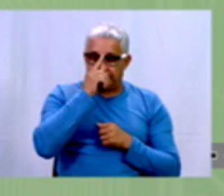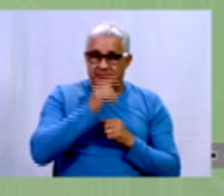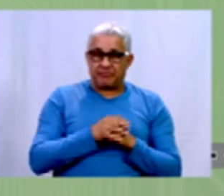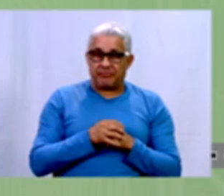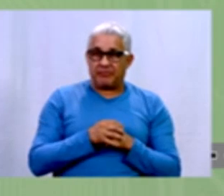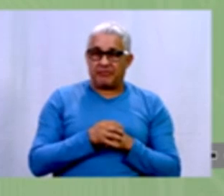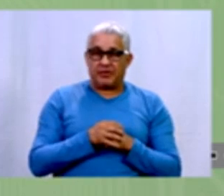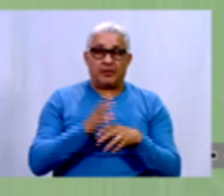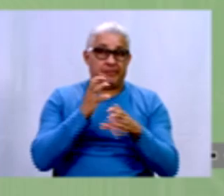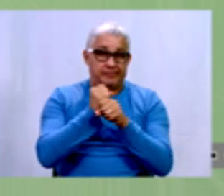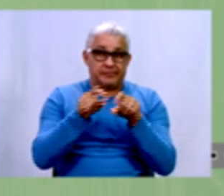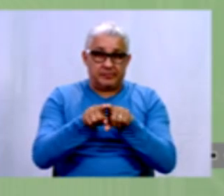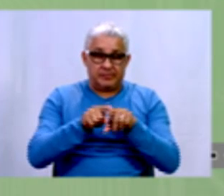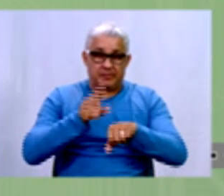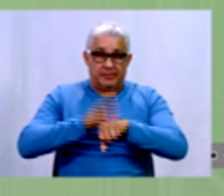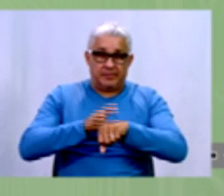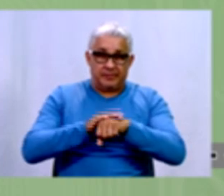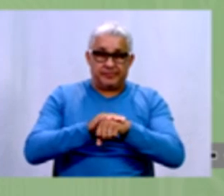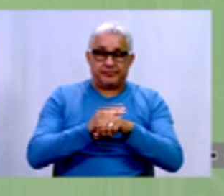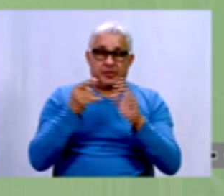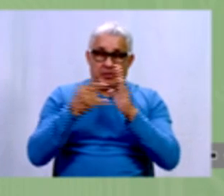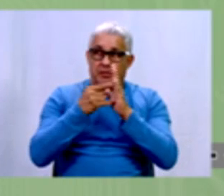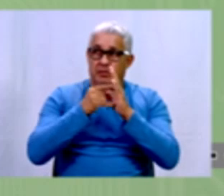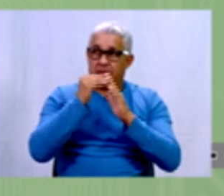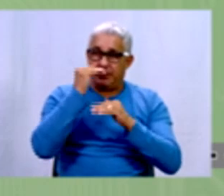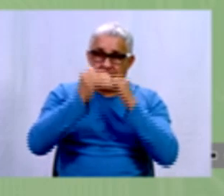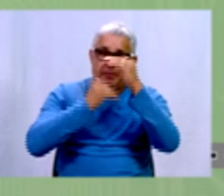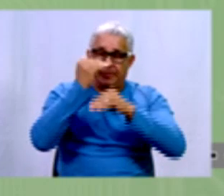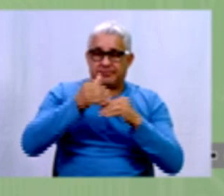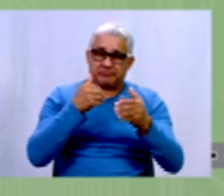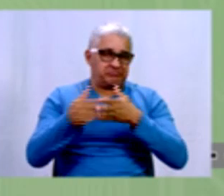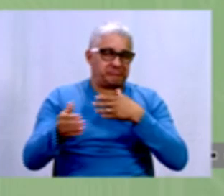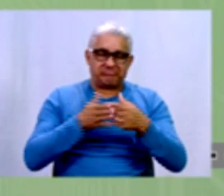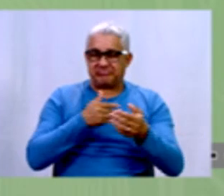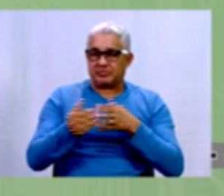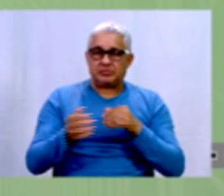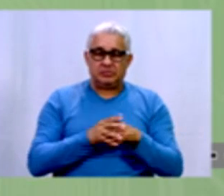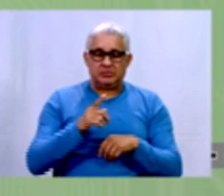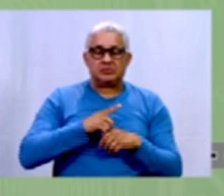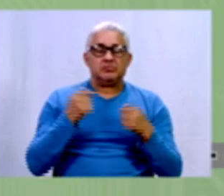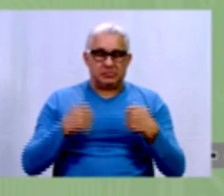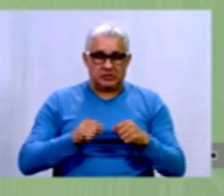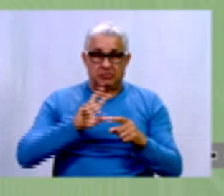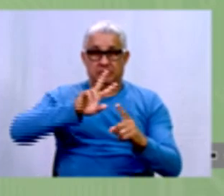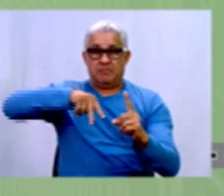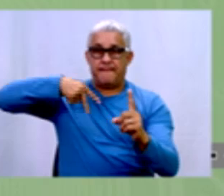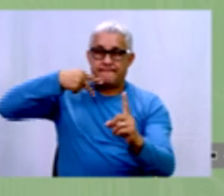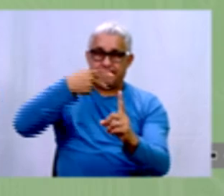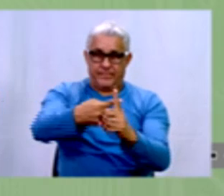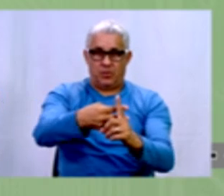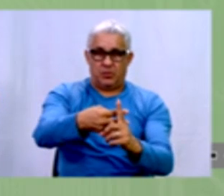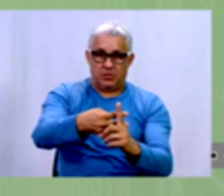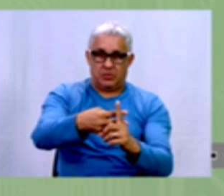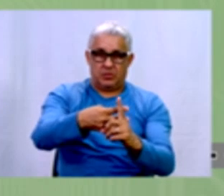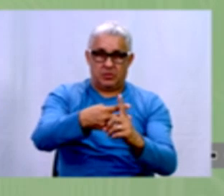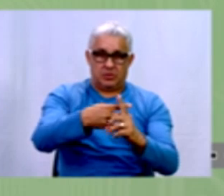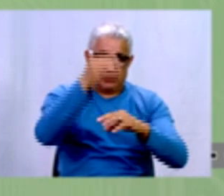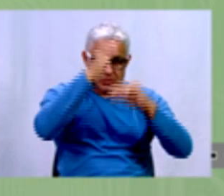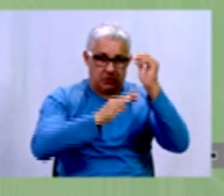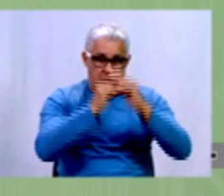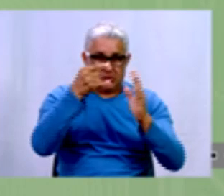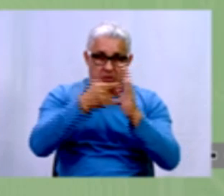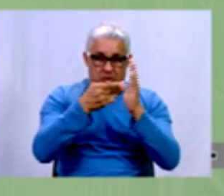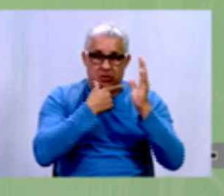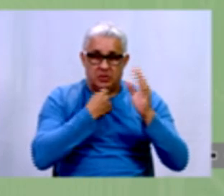Ao calcular o tempo de desenvolvimento de qualquer coisa, temos que dobrá-lo. O programador precisa